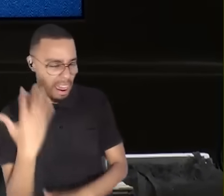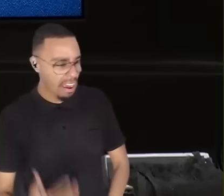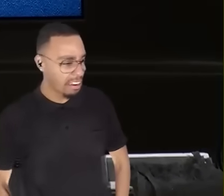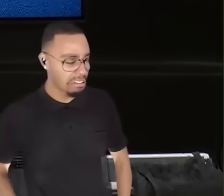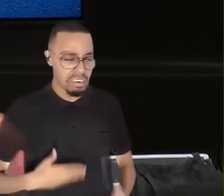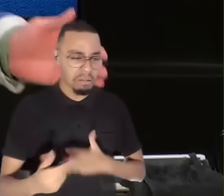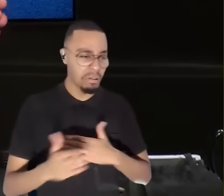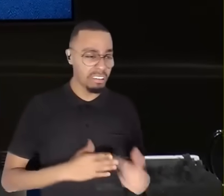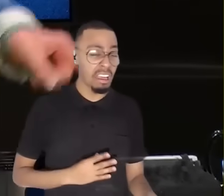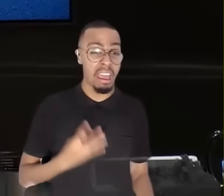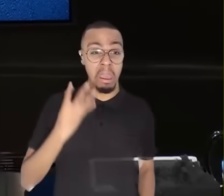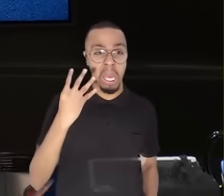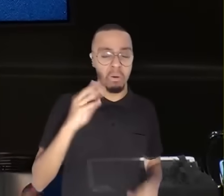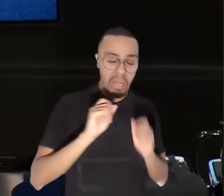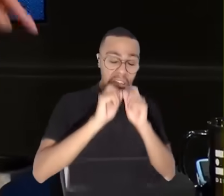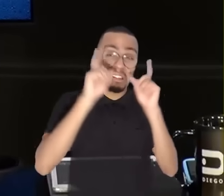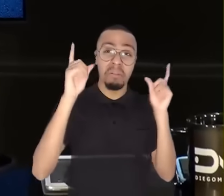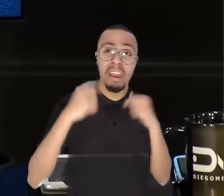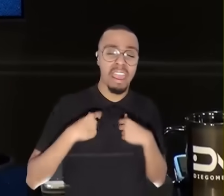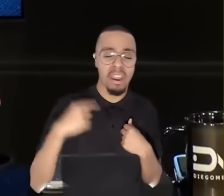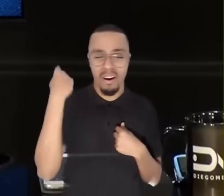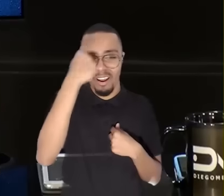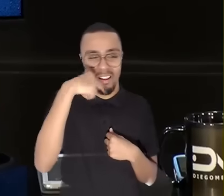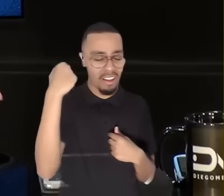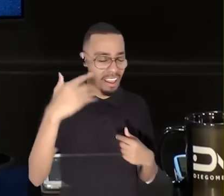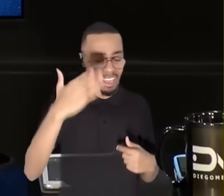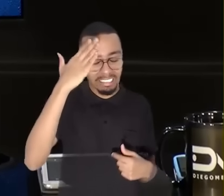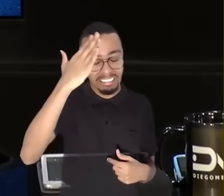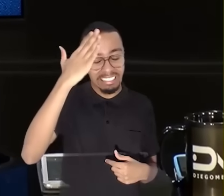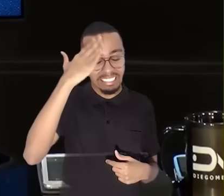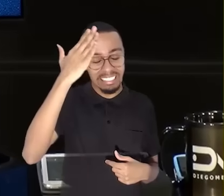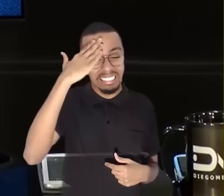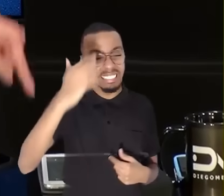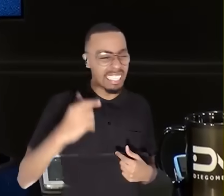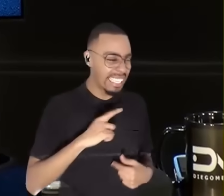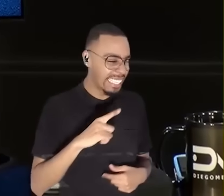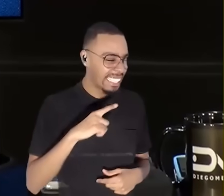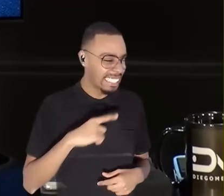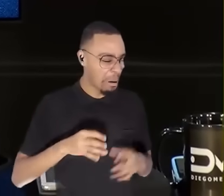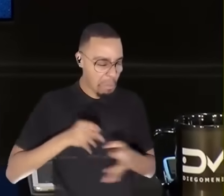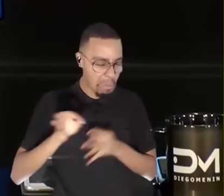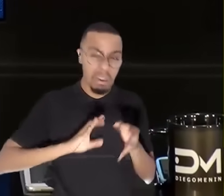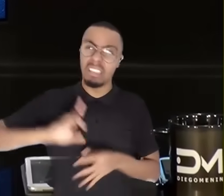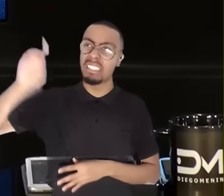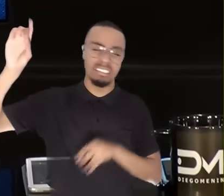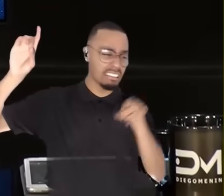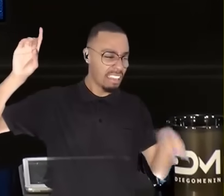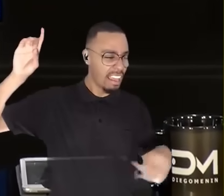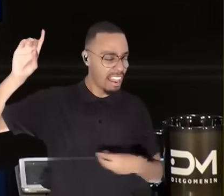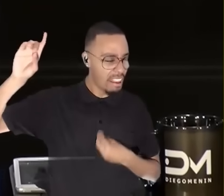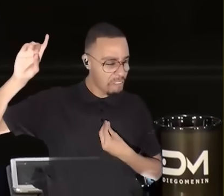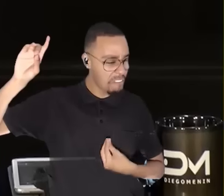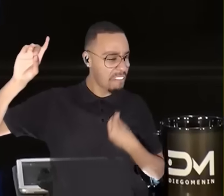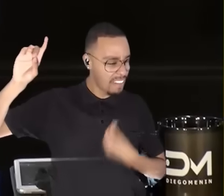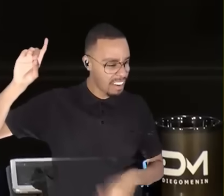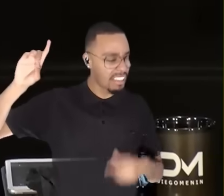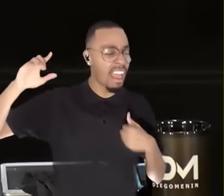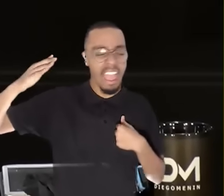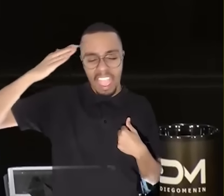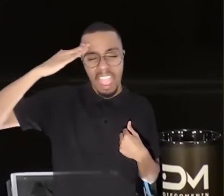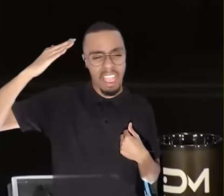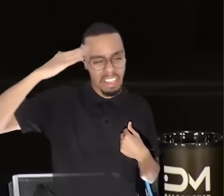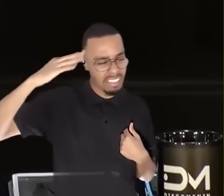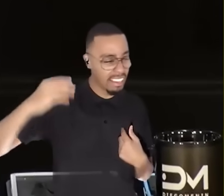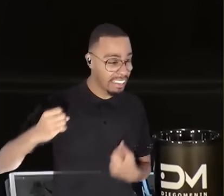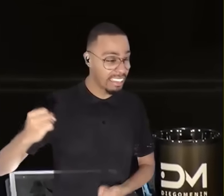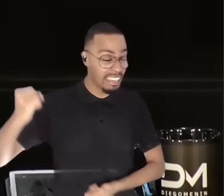da manhã, porque eu sei que há uma obra consumada na vida do meu filho. Eu sei que há um plano de Deus para a vida dele. Eu sei que eu